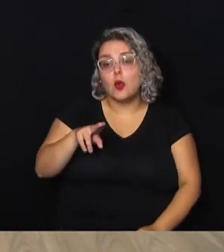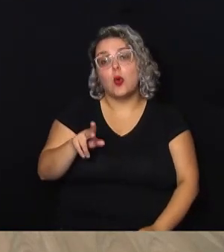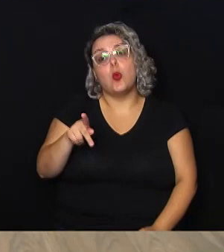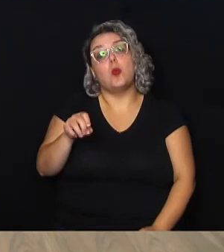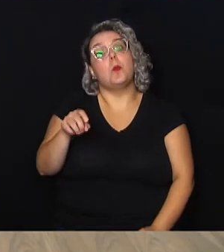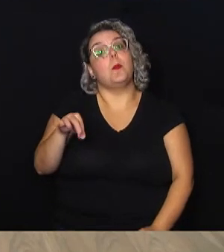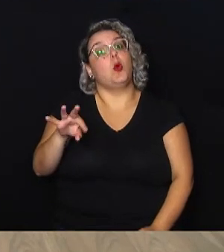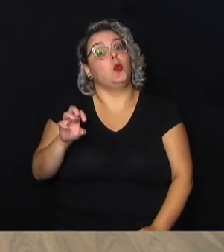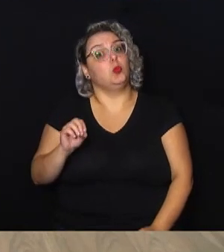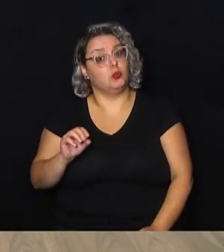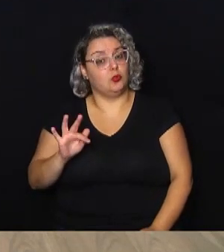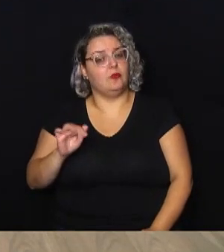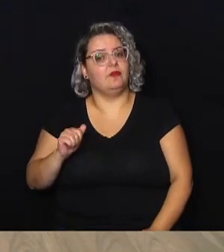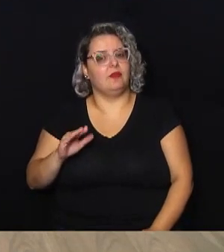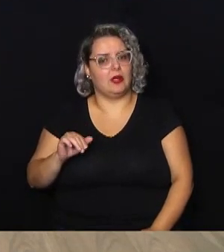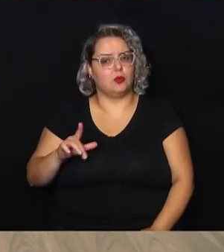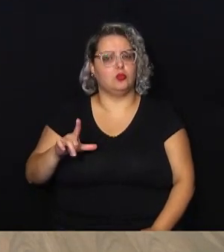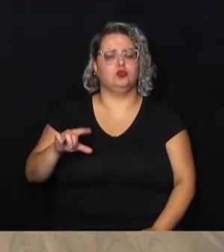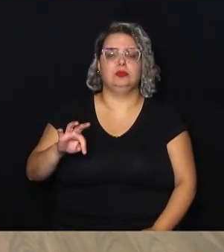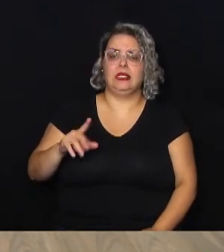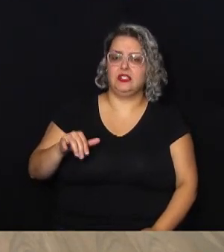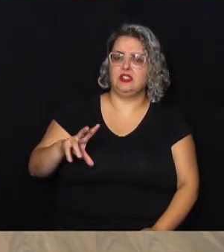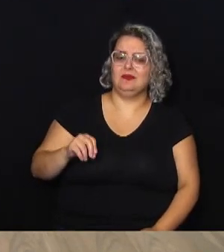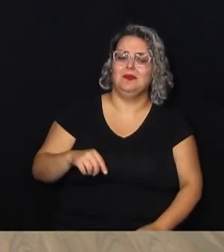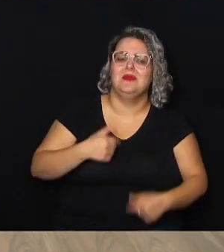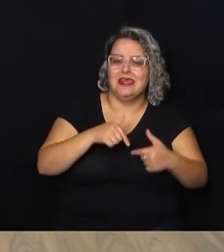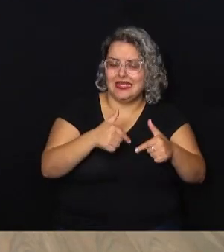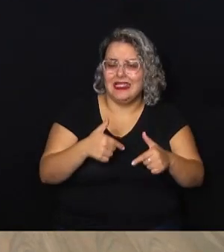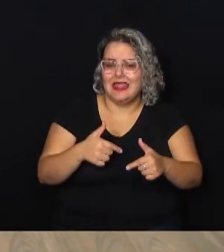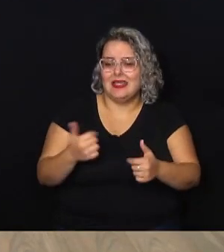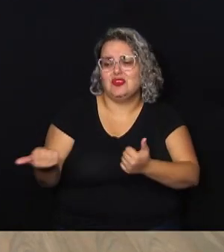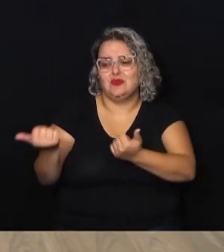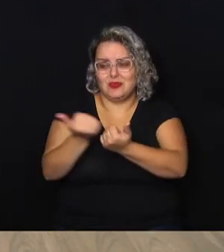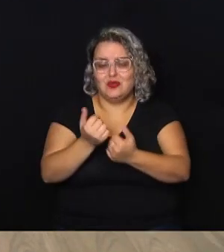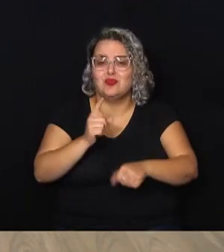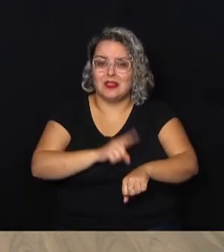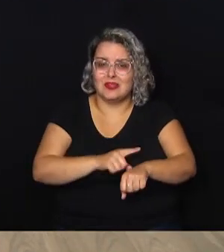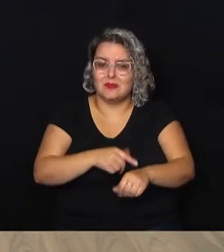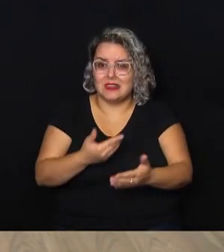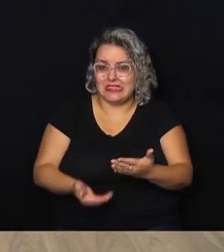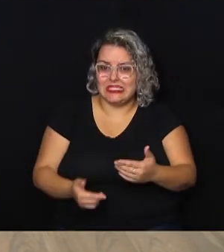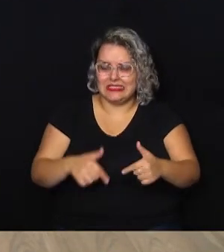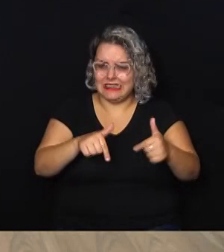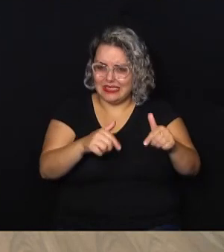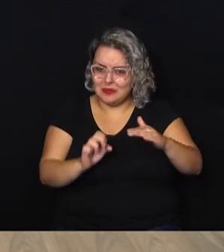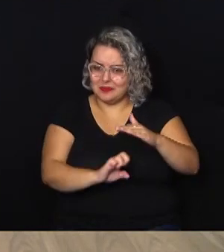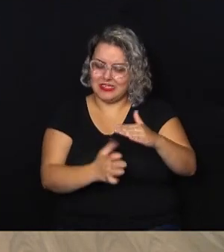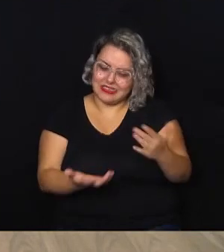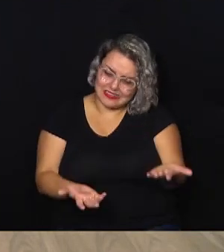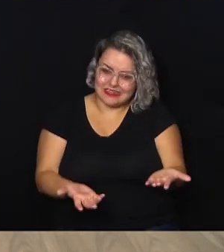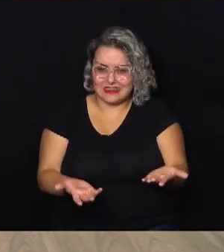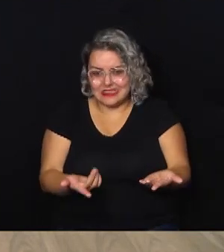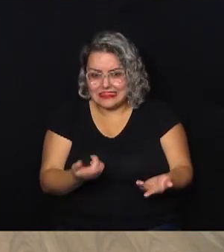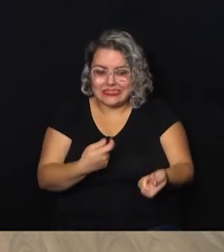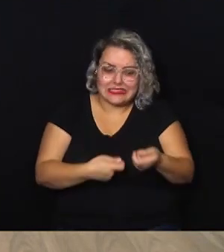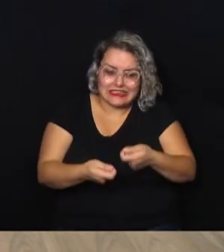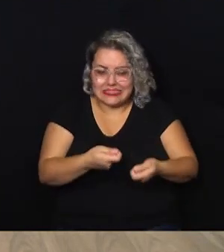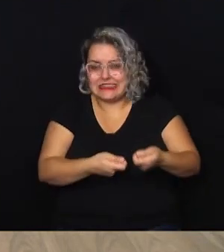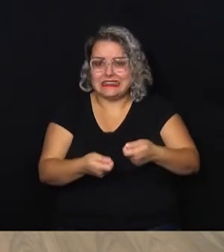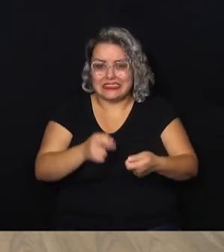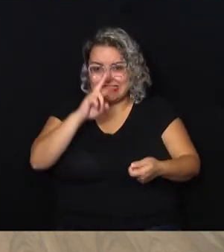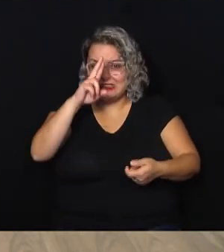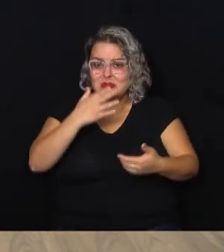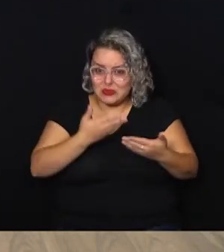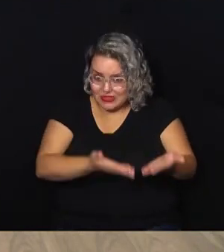facultativo? Tem que trabalhar? Tem que compensar as horas? Você que trabalha em alguma empresa já negociou com o seu chefe